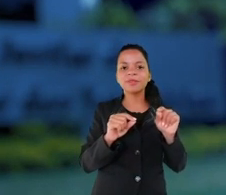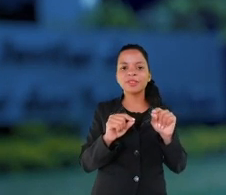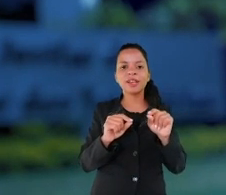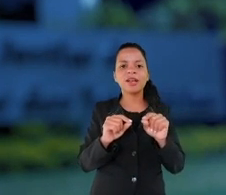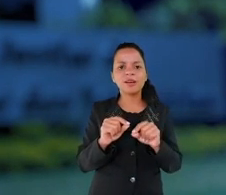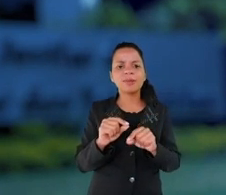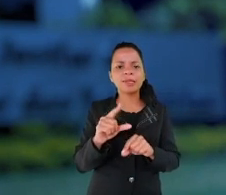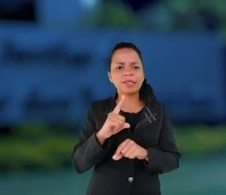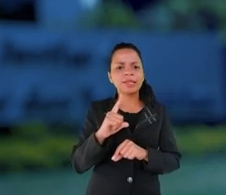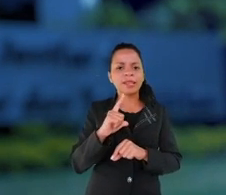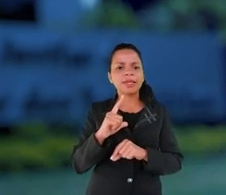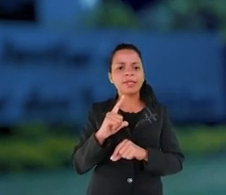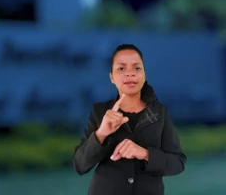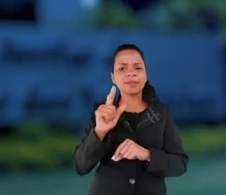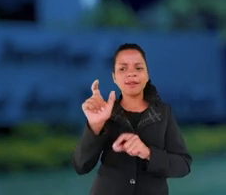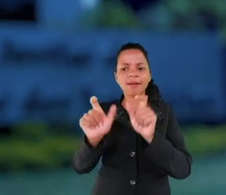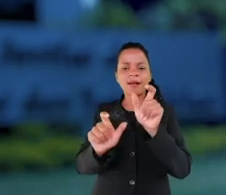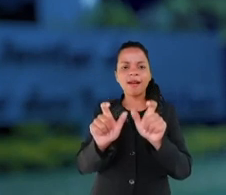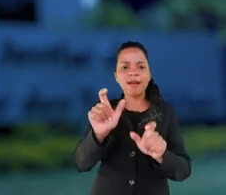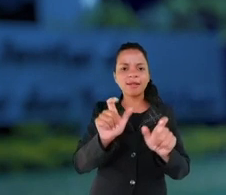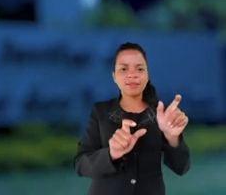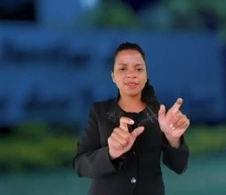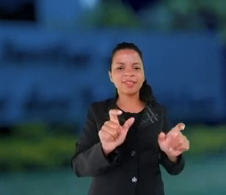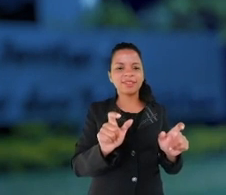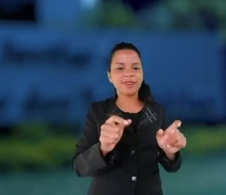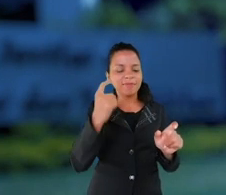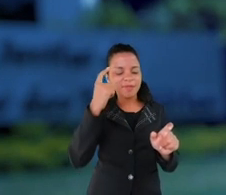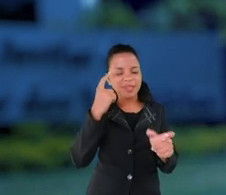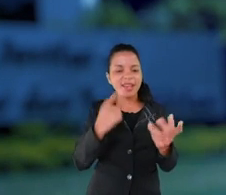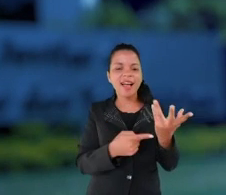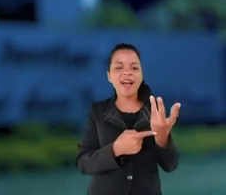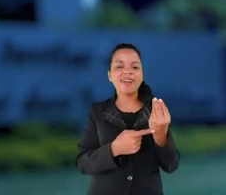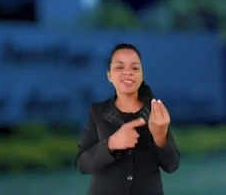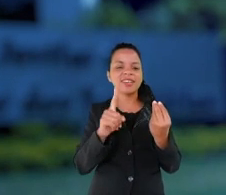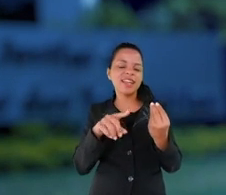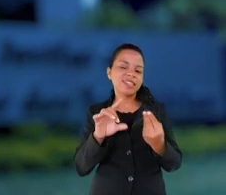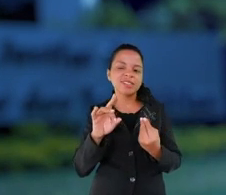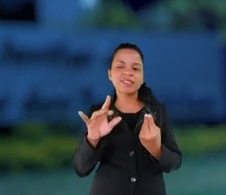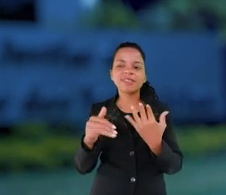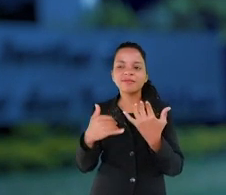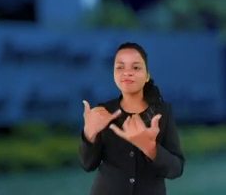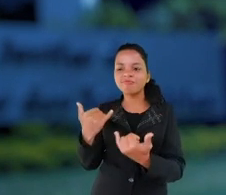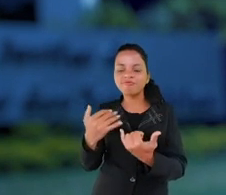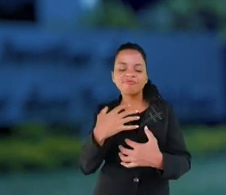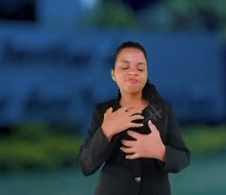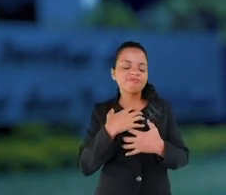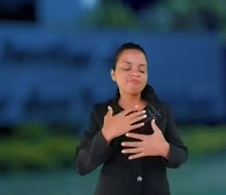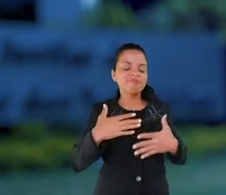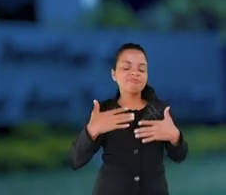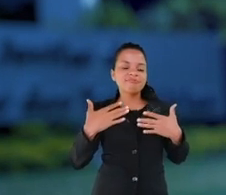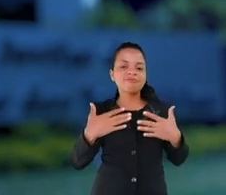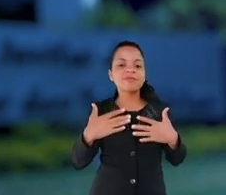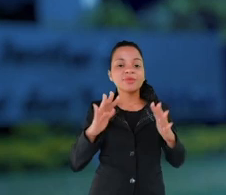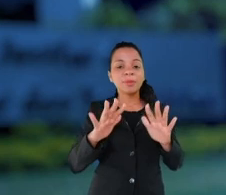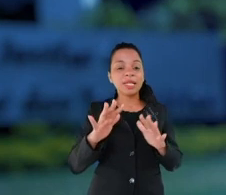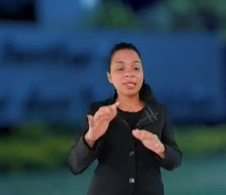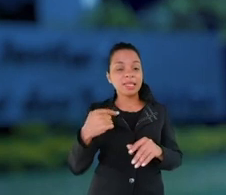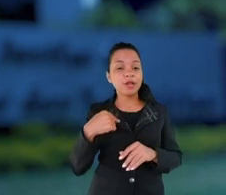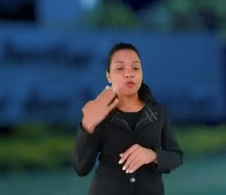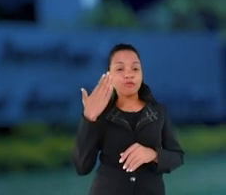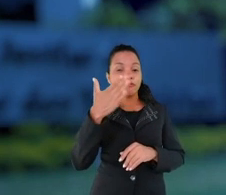artistas. É sempre um hobby, uma coisa que você faz desde criança. E lá eu tive contato com muitos artistas, com